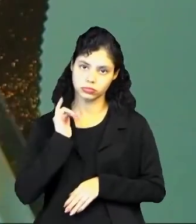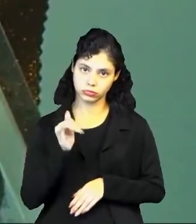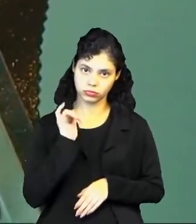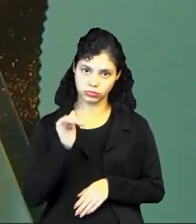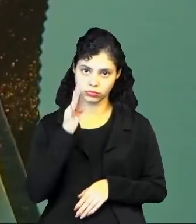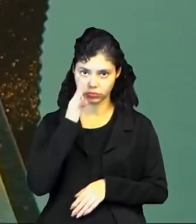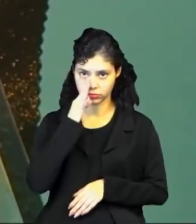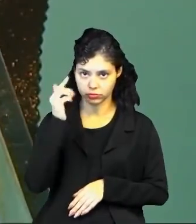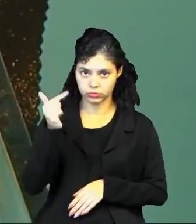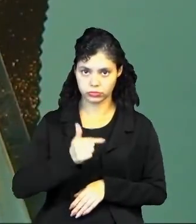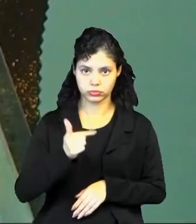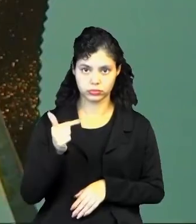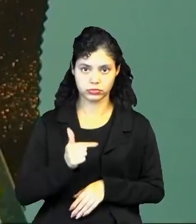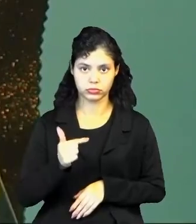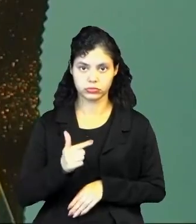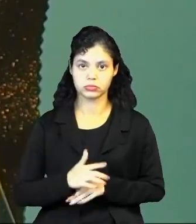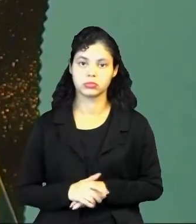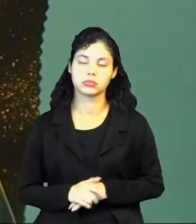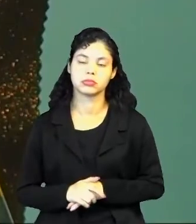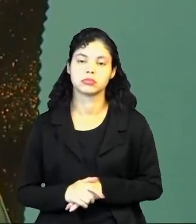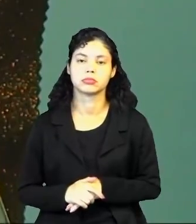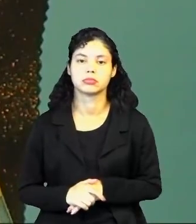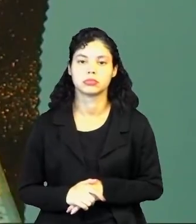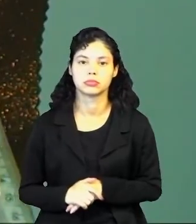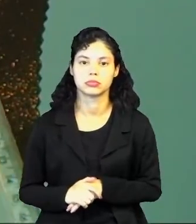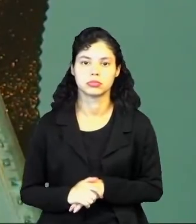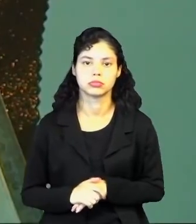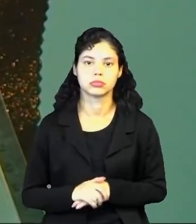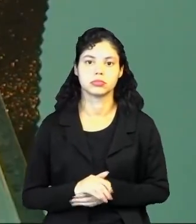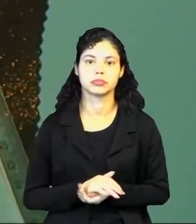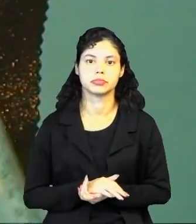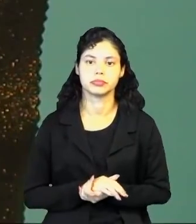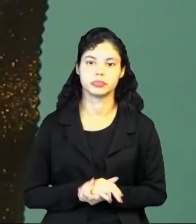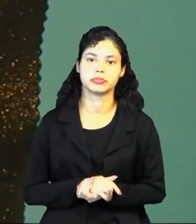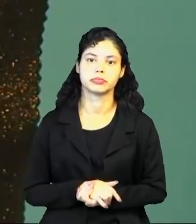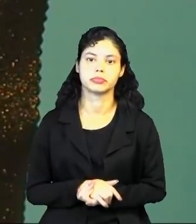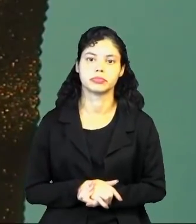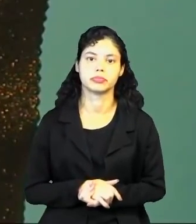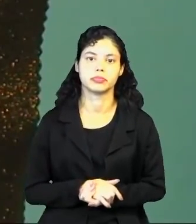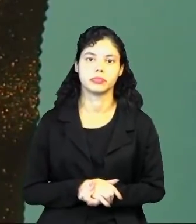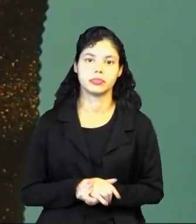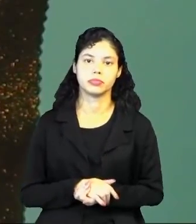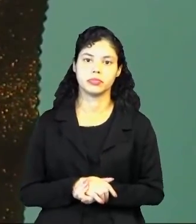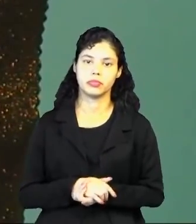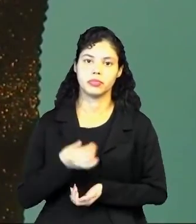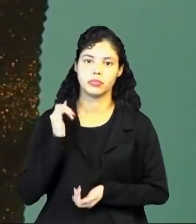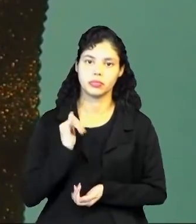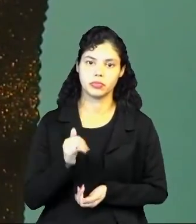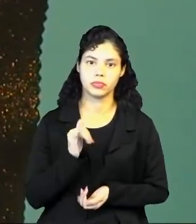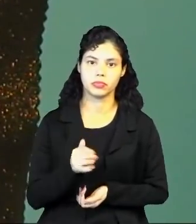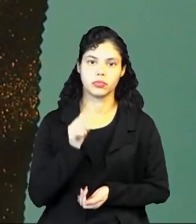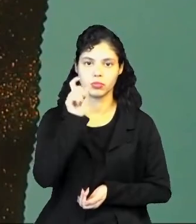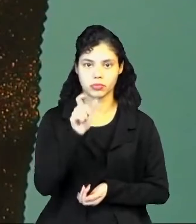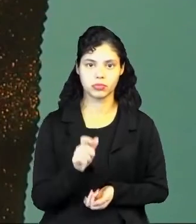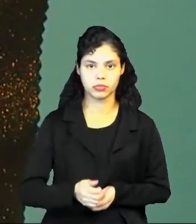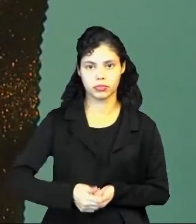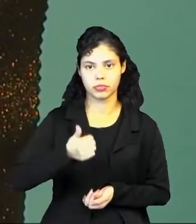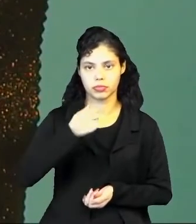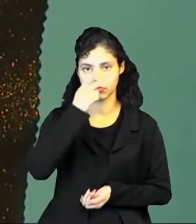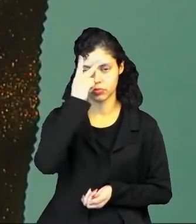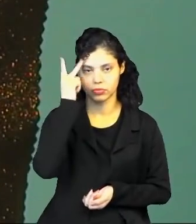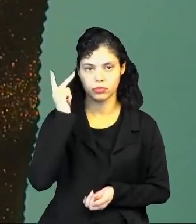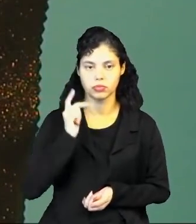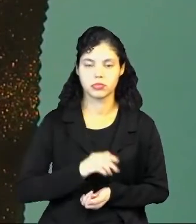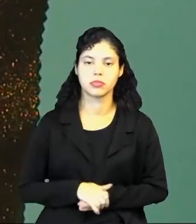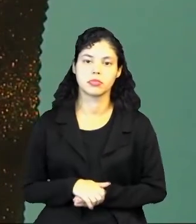o narrador é observador em segunda pessoa. C, o narrador é personagem em